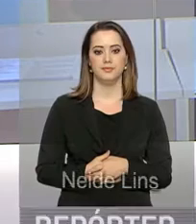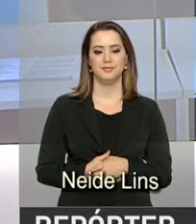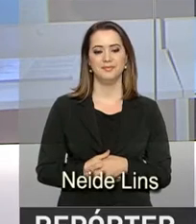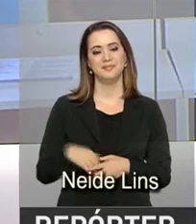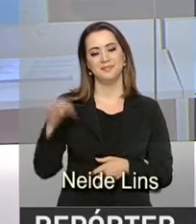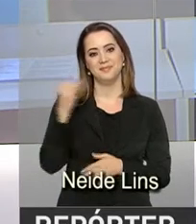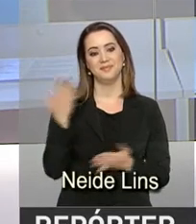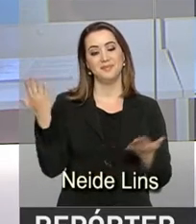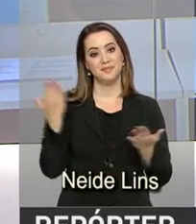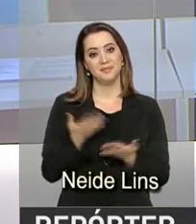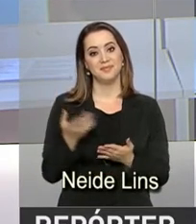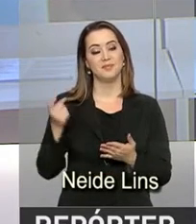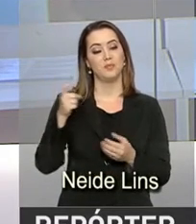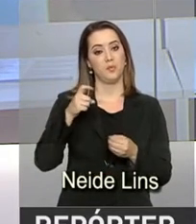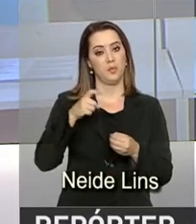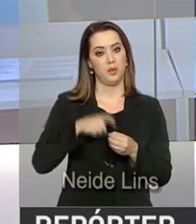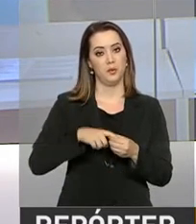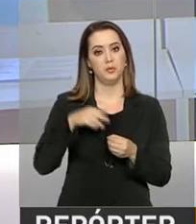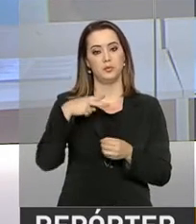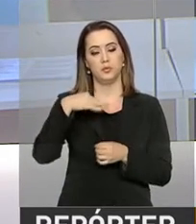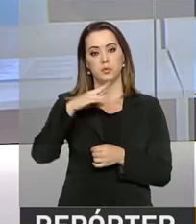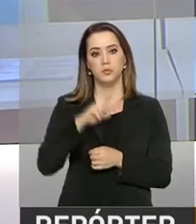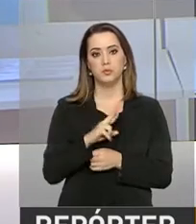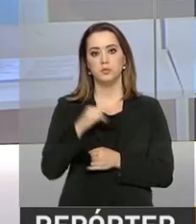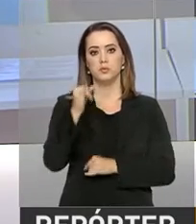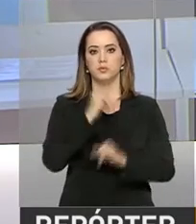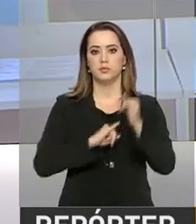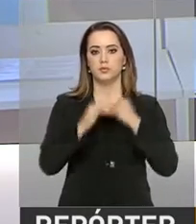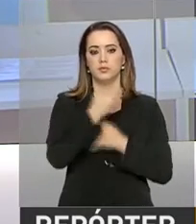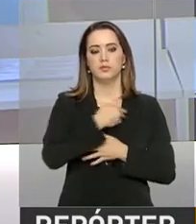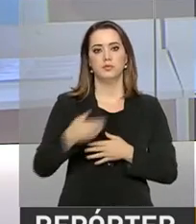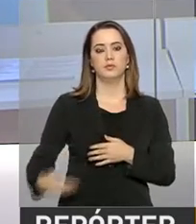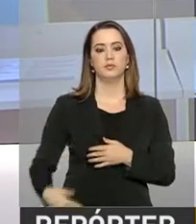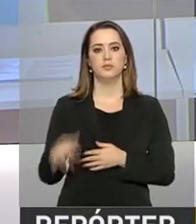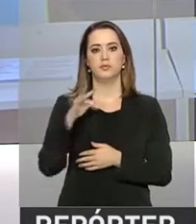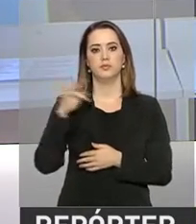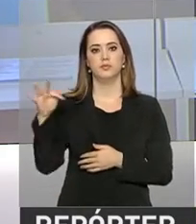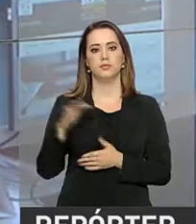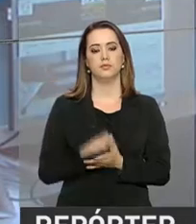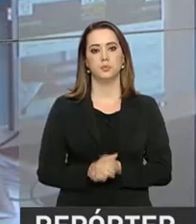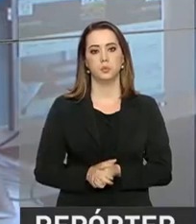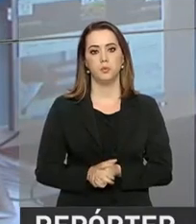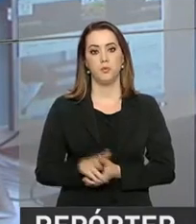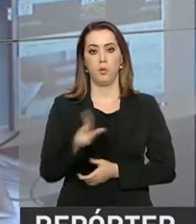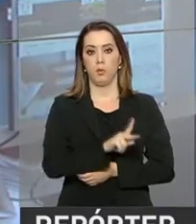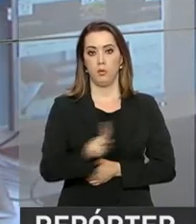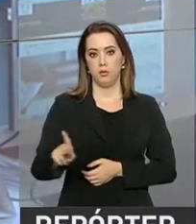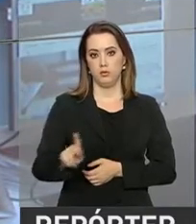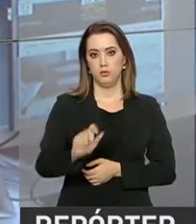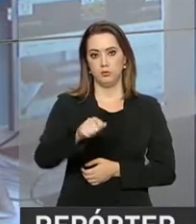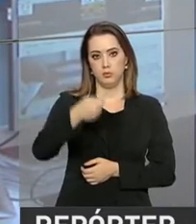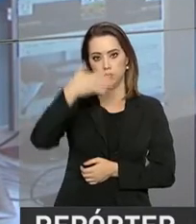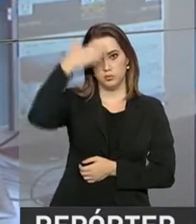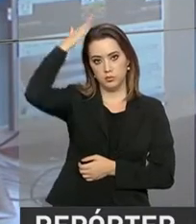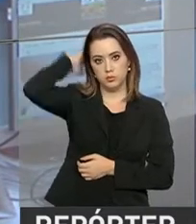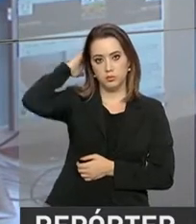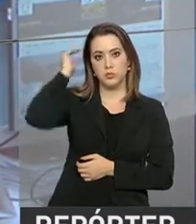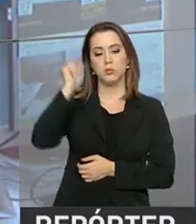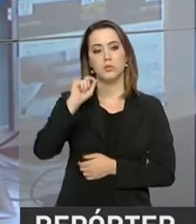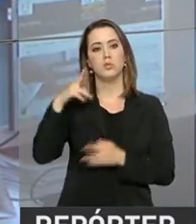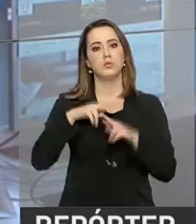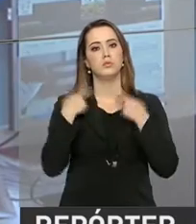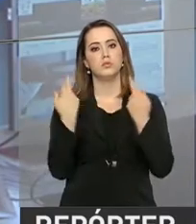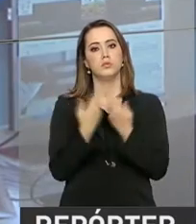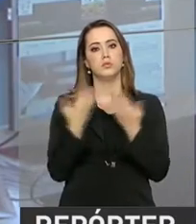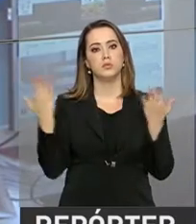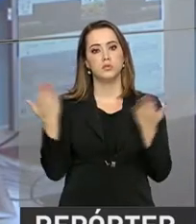Olá, estamos de volta com o repórter NBR e as notícias do governo federal. O presidente em exercício, Michel Temer, está